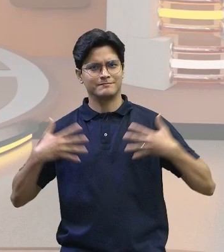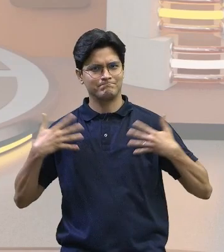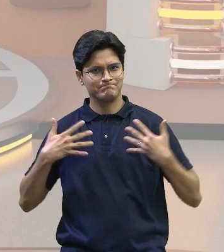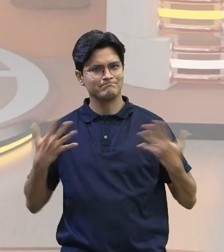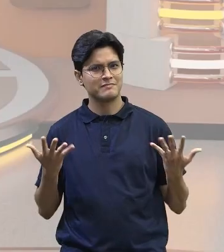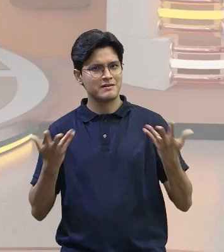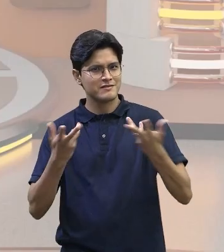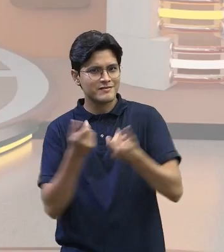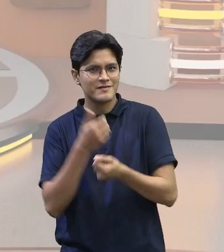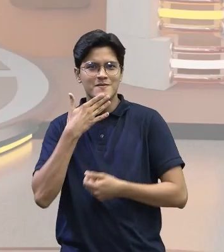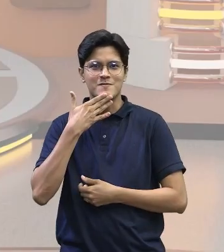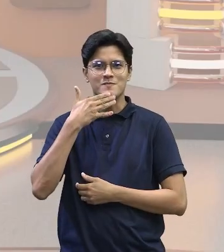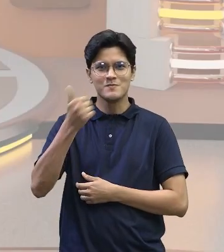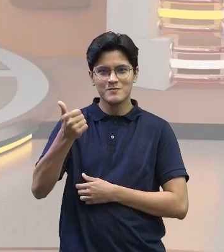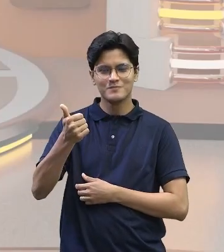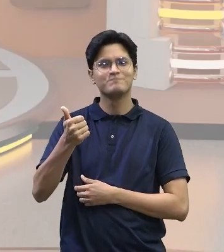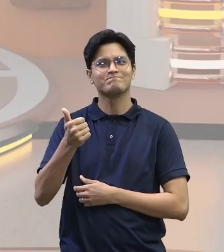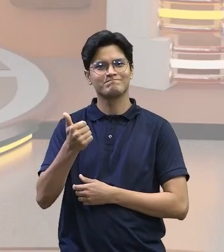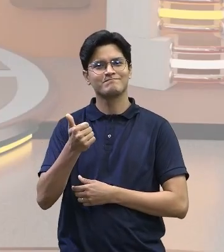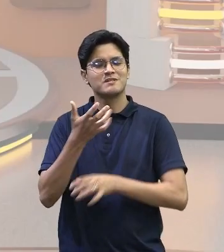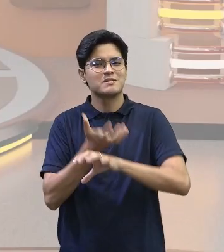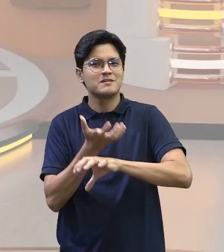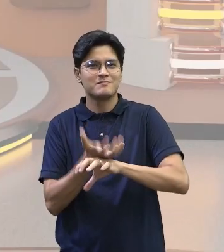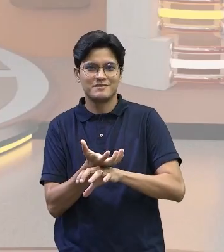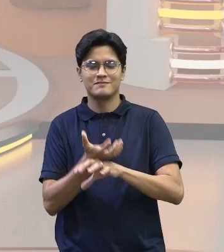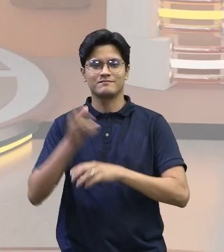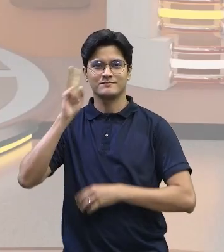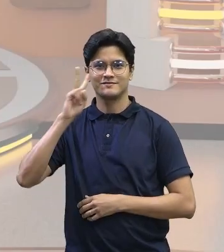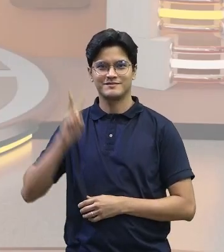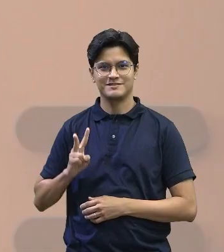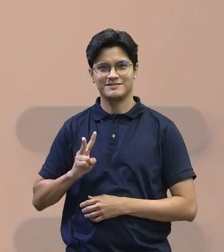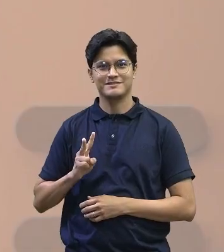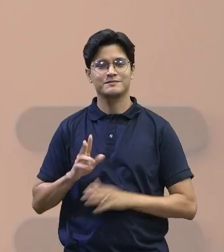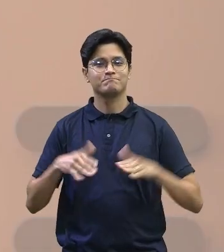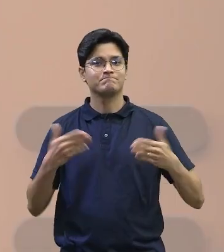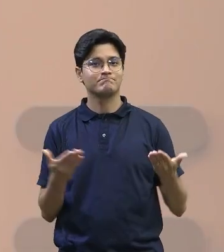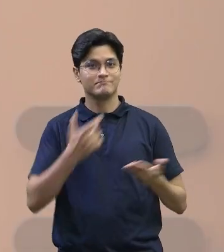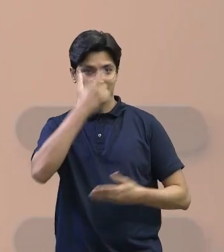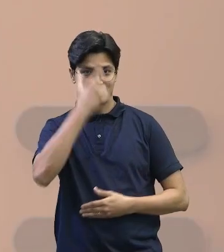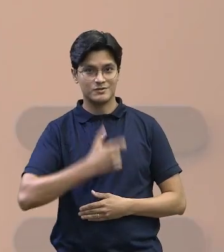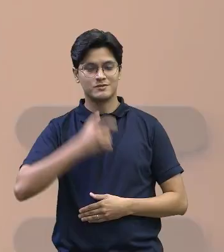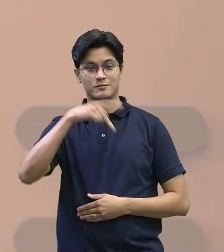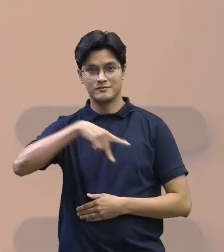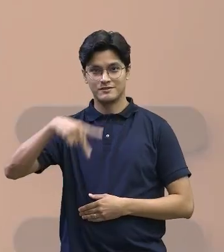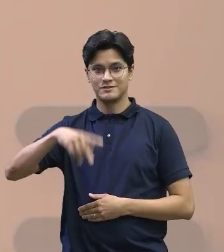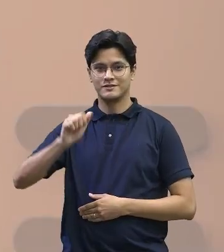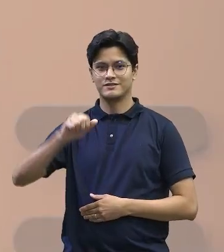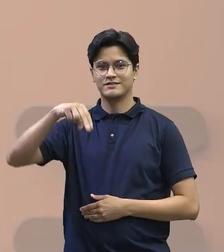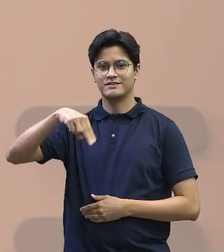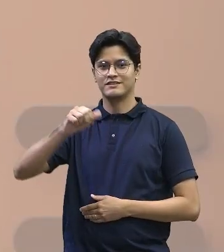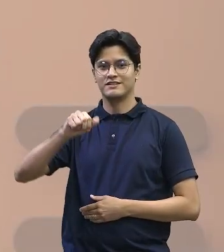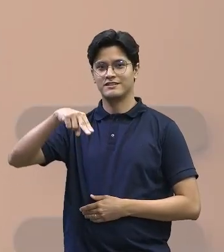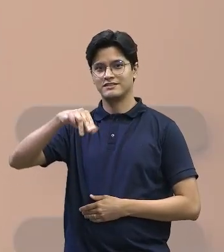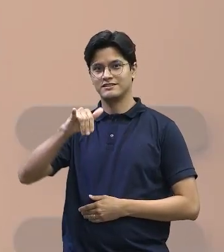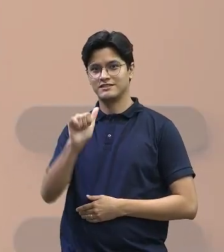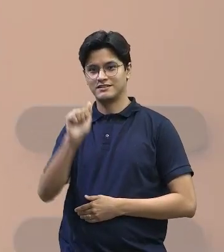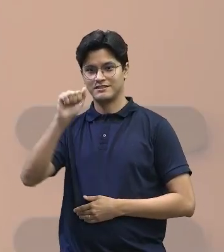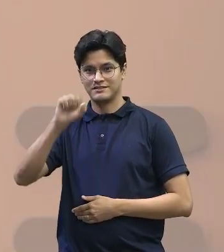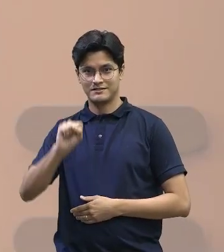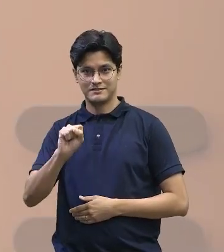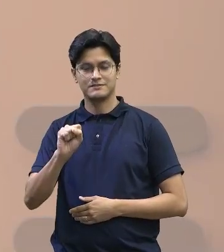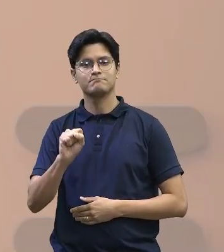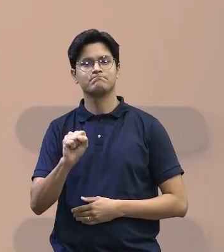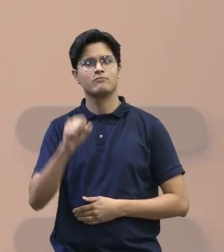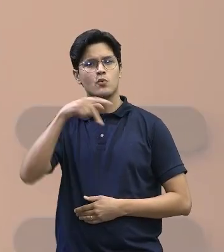a melhor de todas, que é História. E eu sou o professor Ananias Carvalho, serei o seu professor nessa